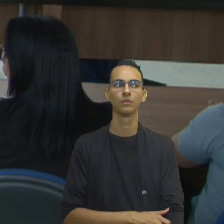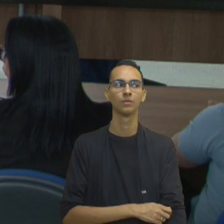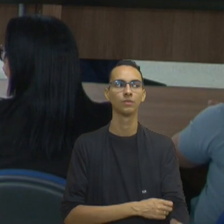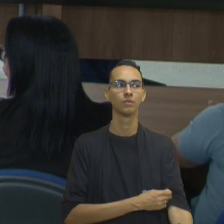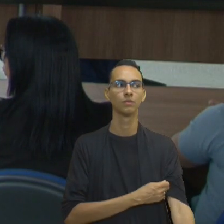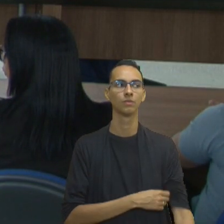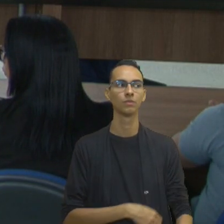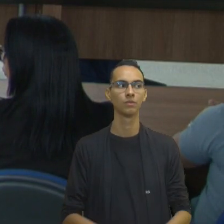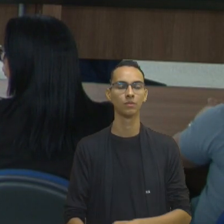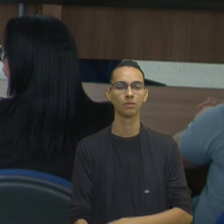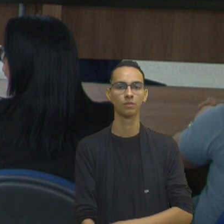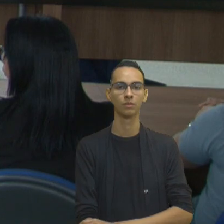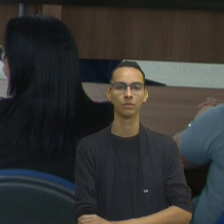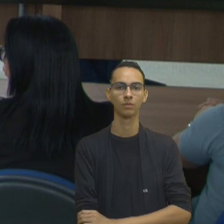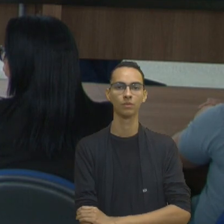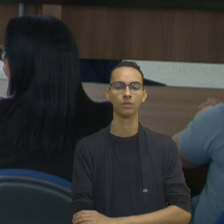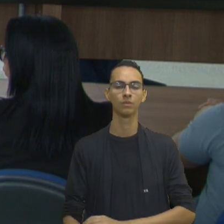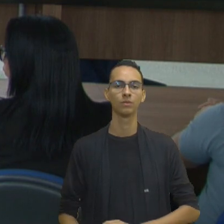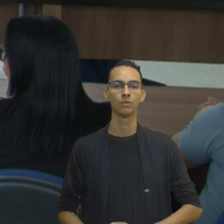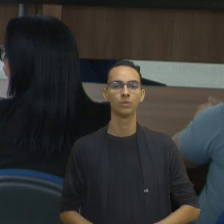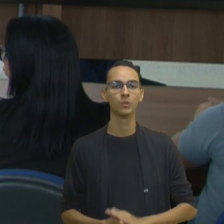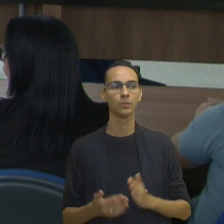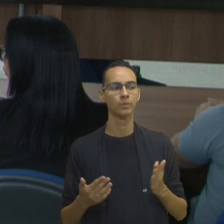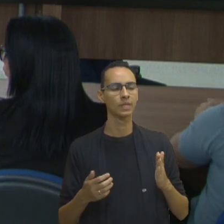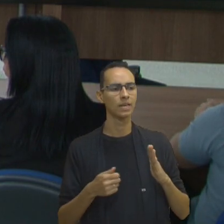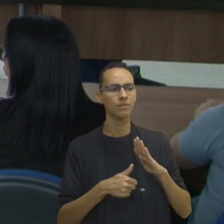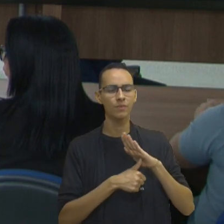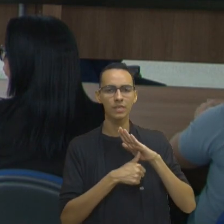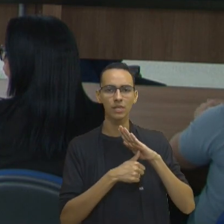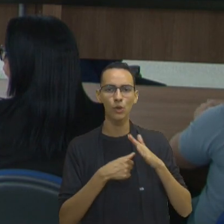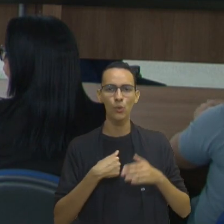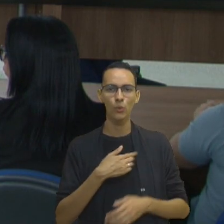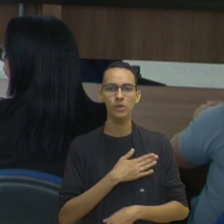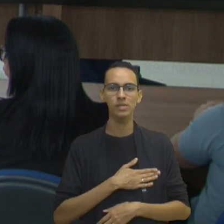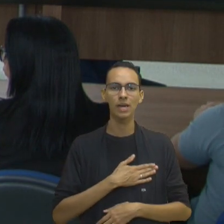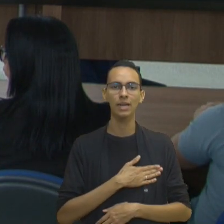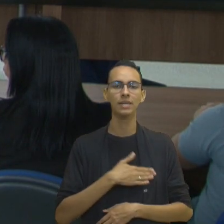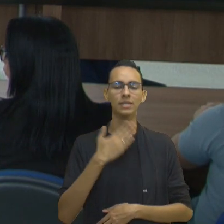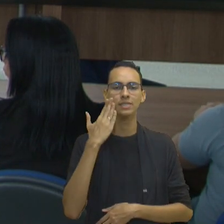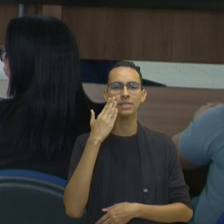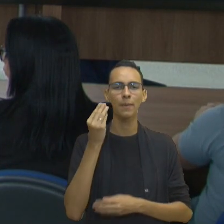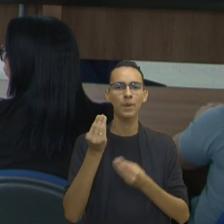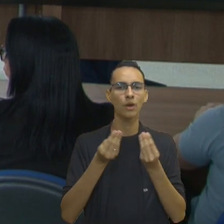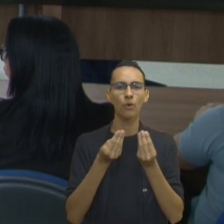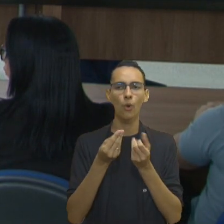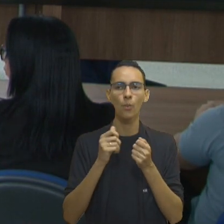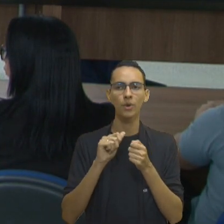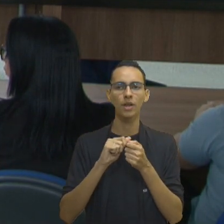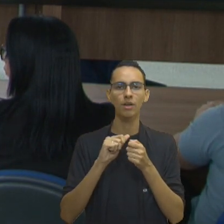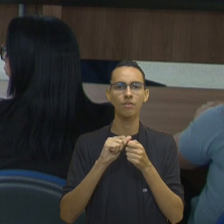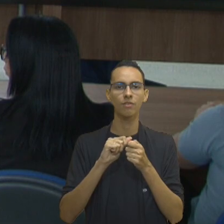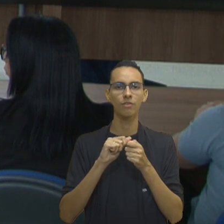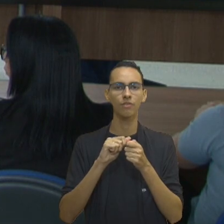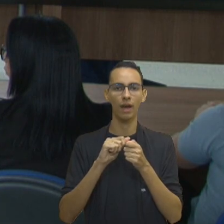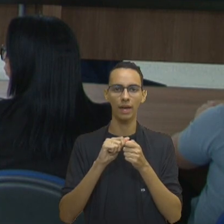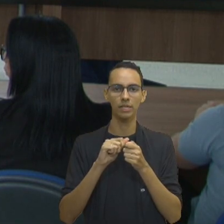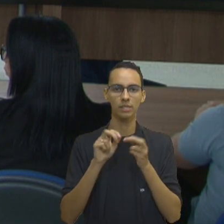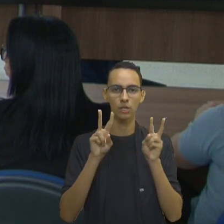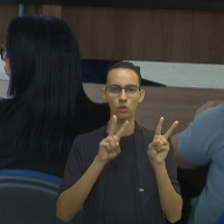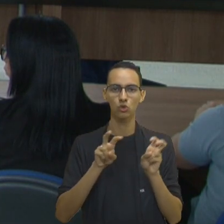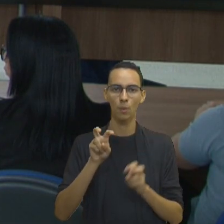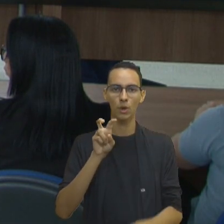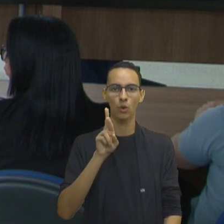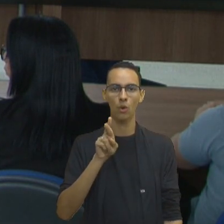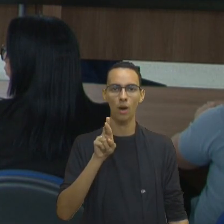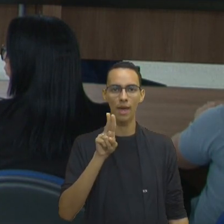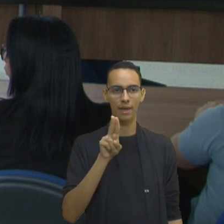Senhora vice-reitora, eu gostaria de saber, por favor, como fica a implementação do RU todos os dias,